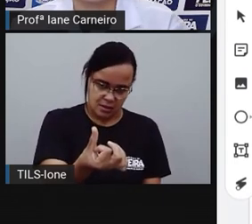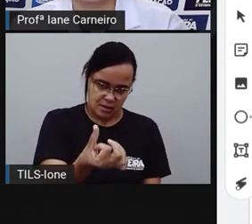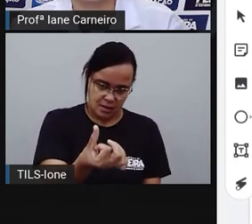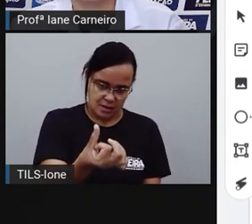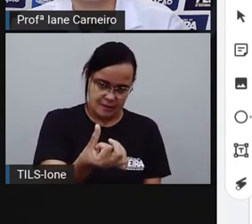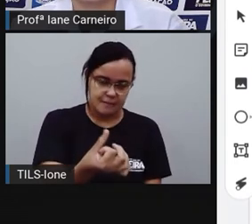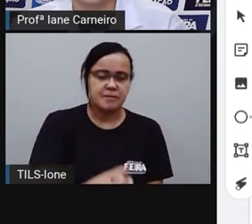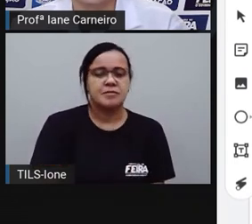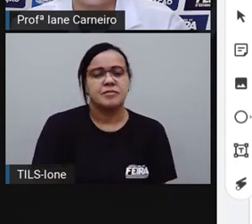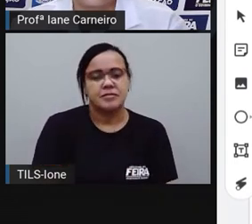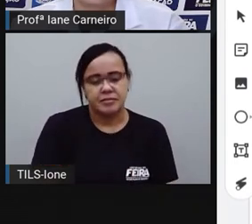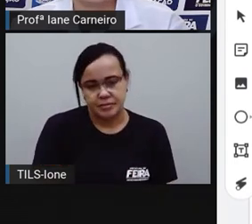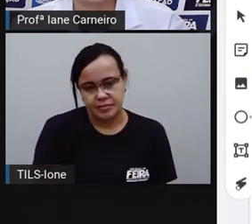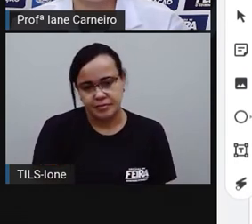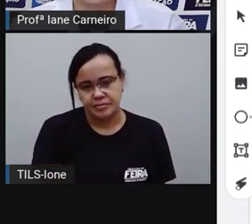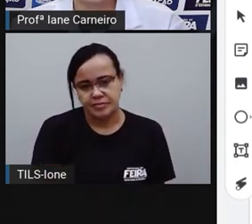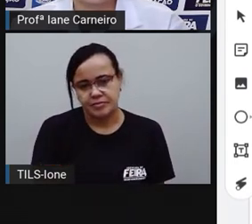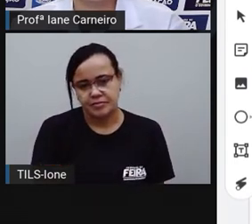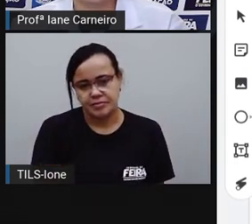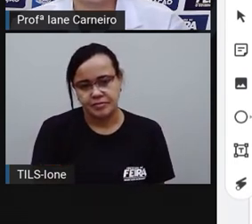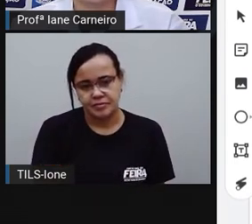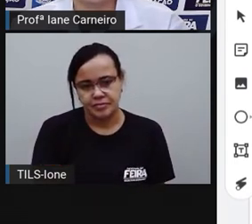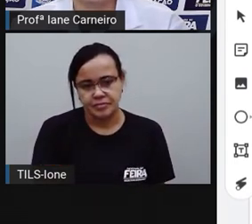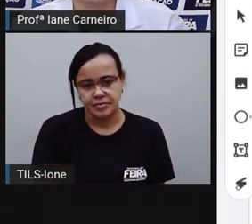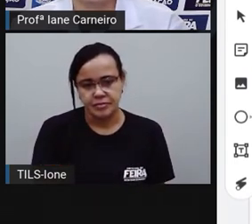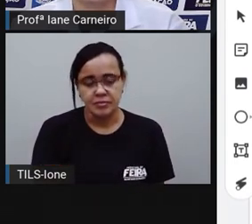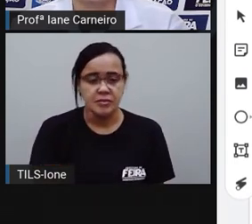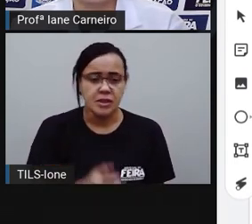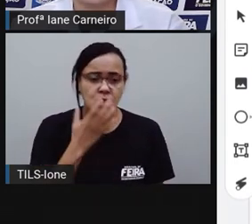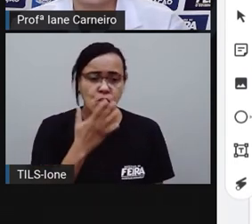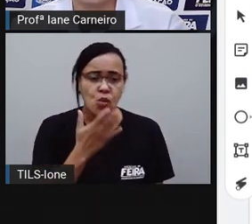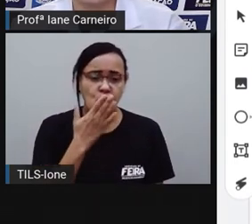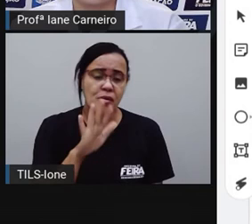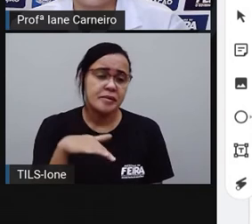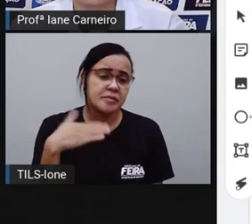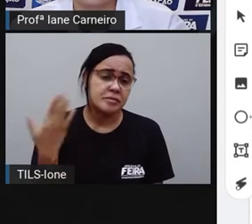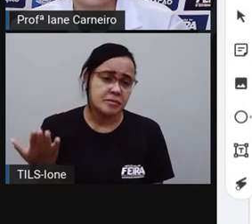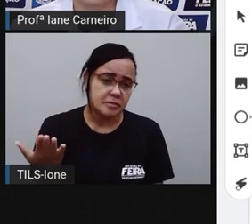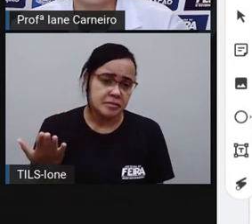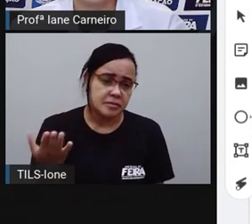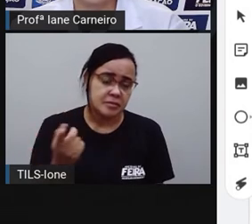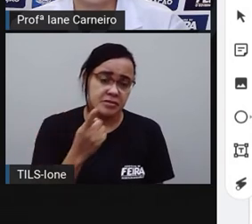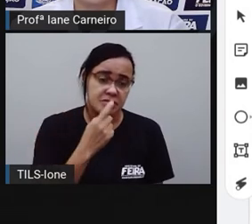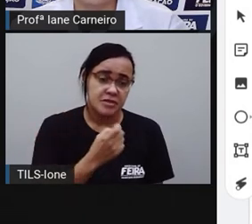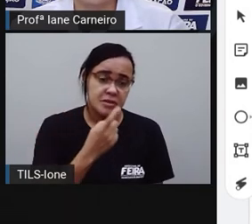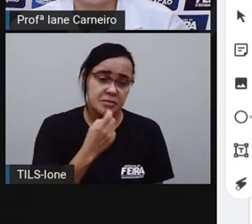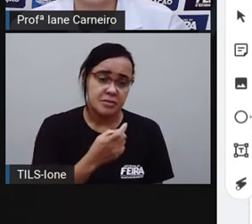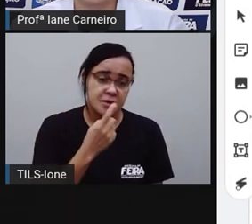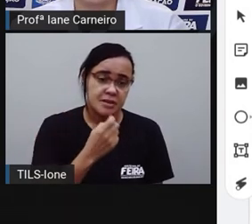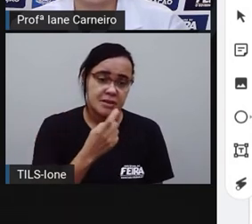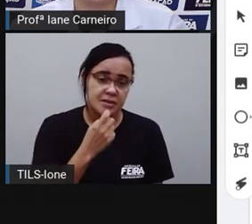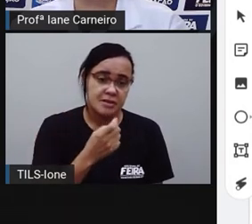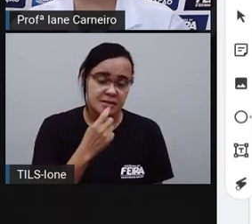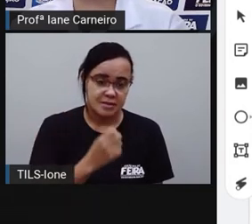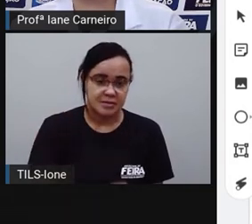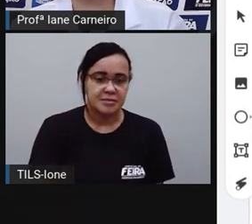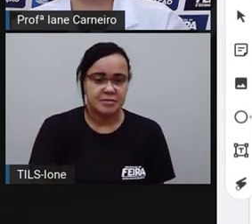6. Agora, a gente vai pintar de que cor? de vermelho. Nós vamos pintar o quê?